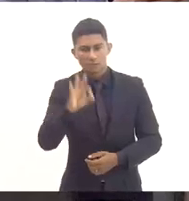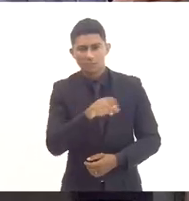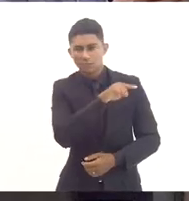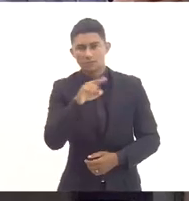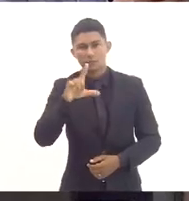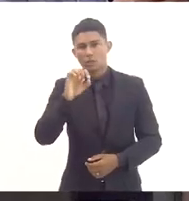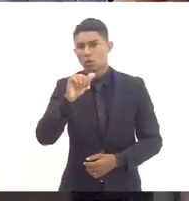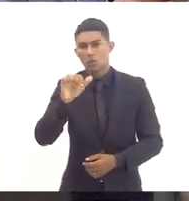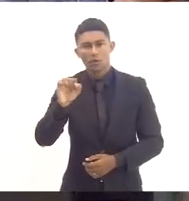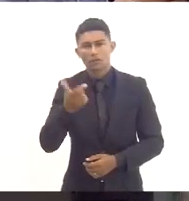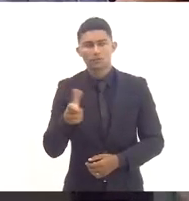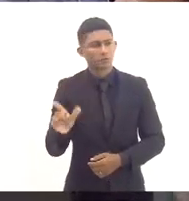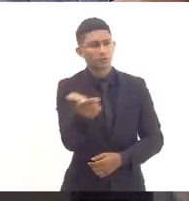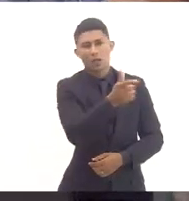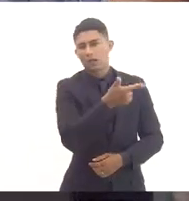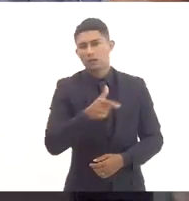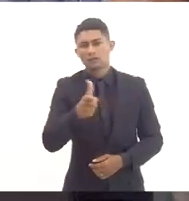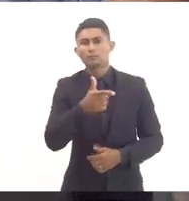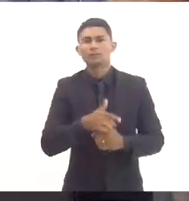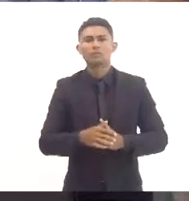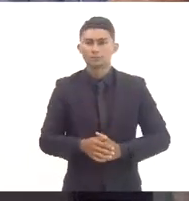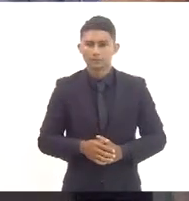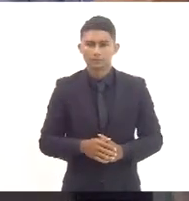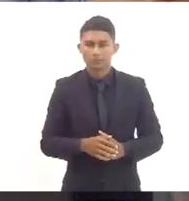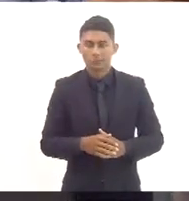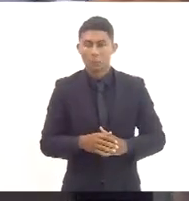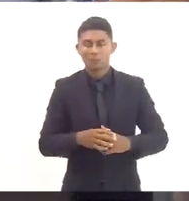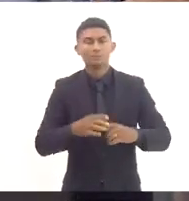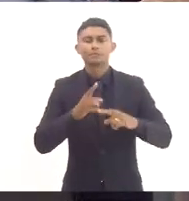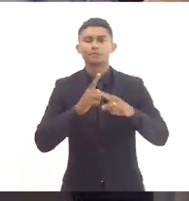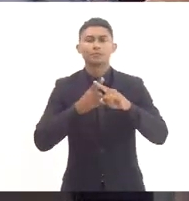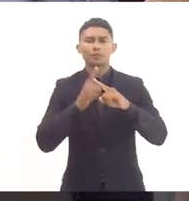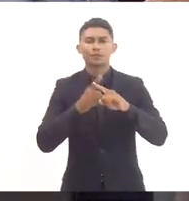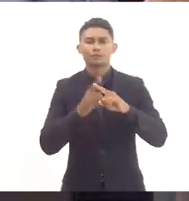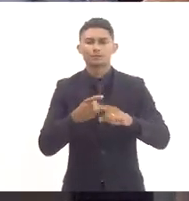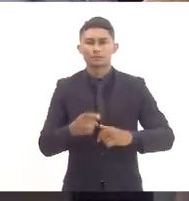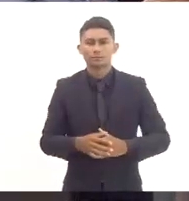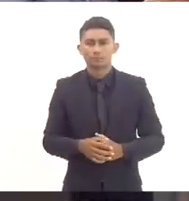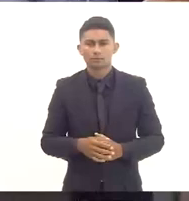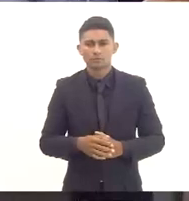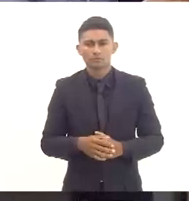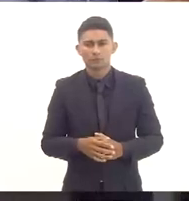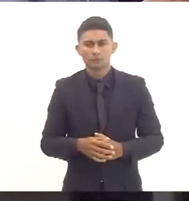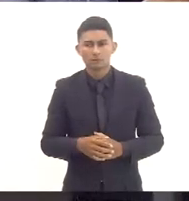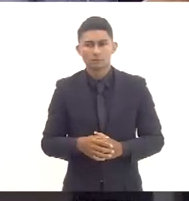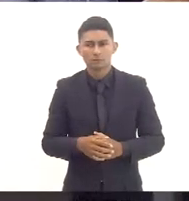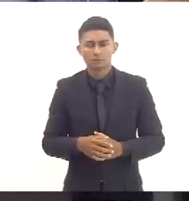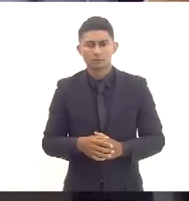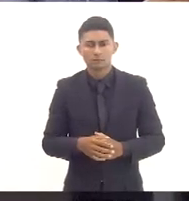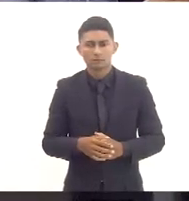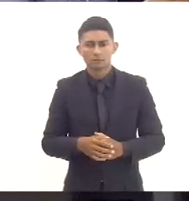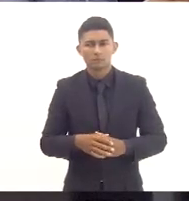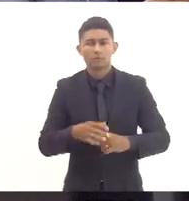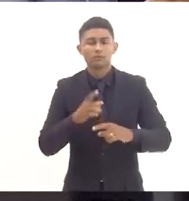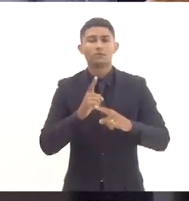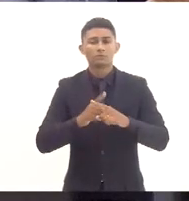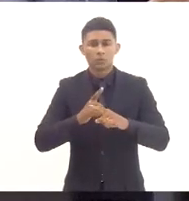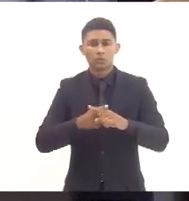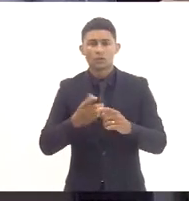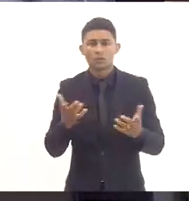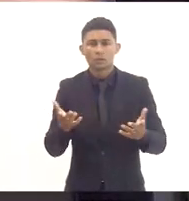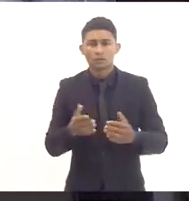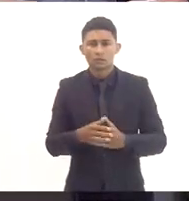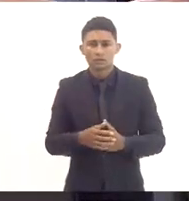não tem o longe porque bati porque bati porque bati Por que bate nessa questão